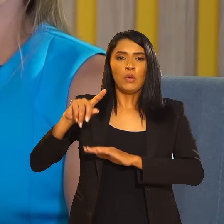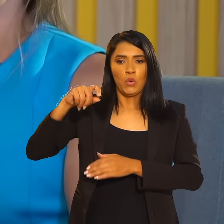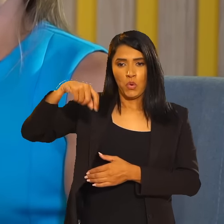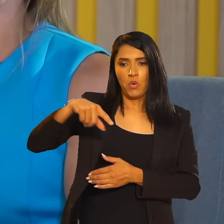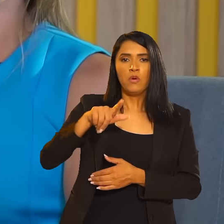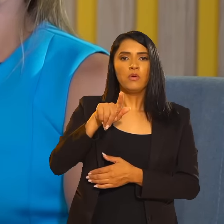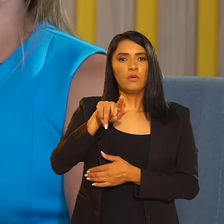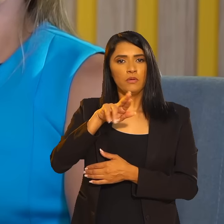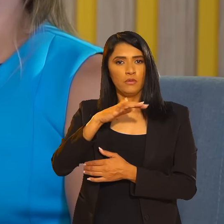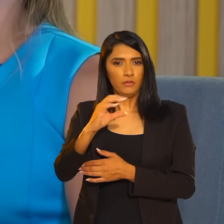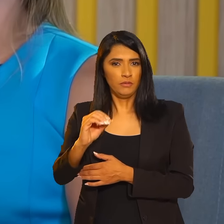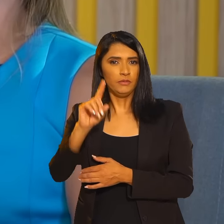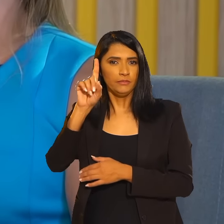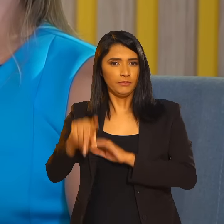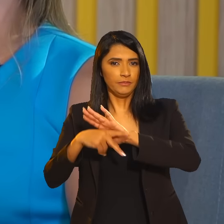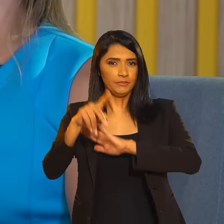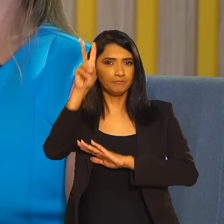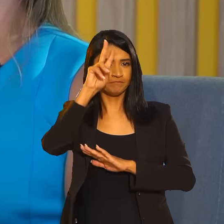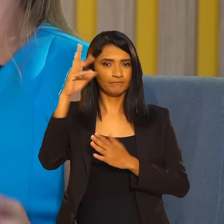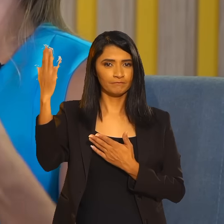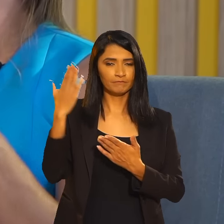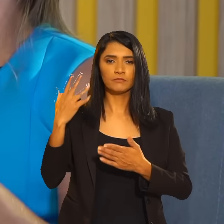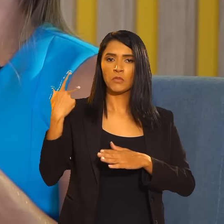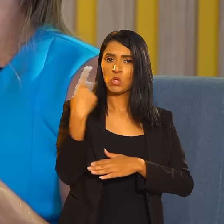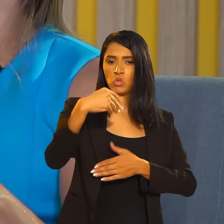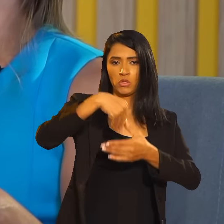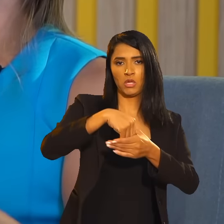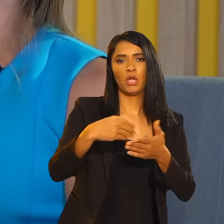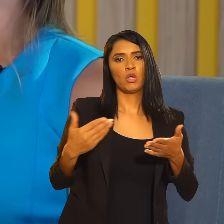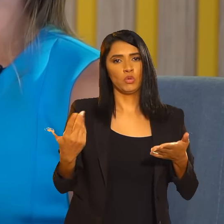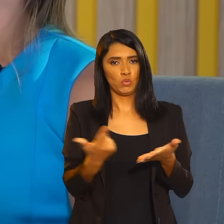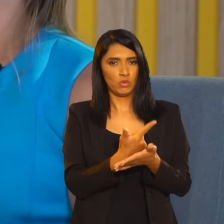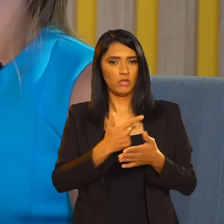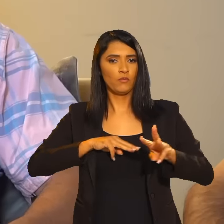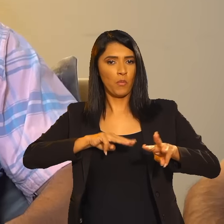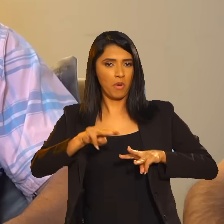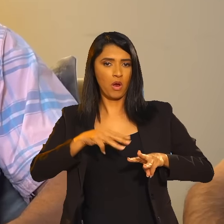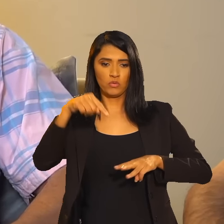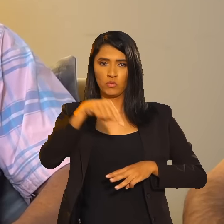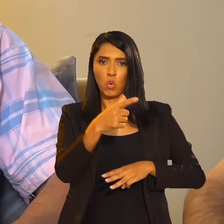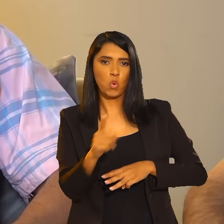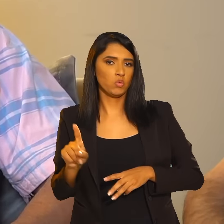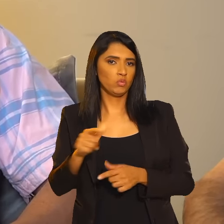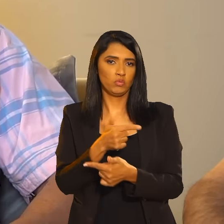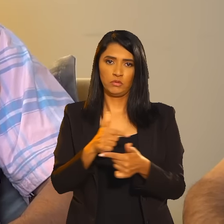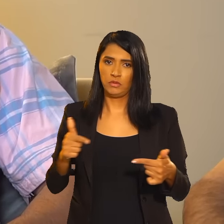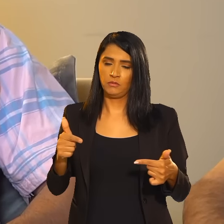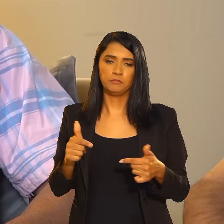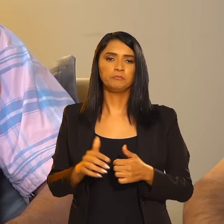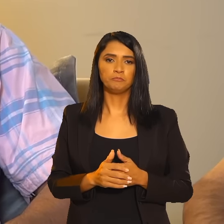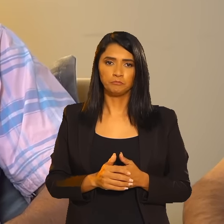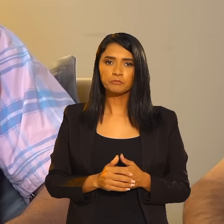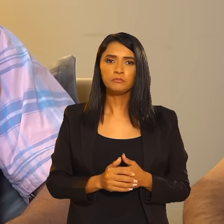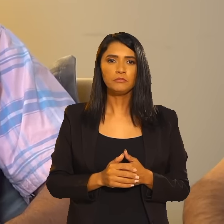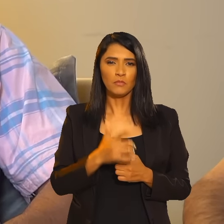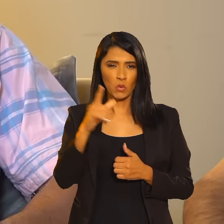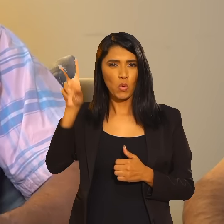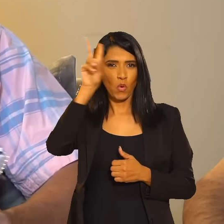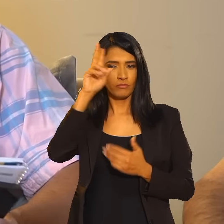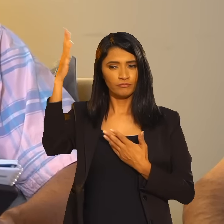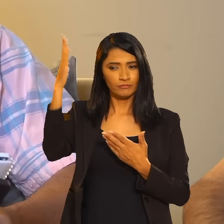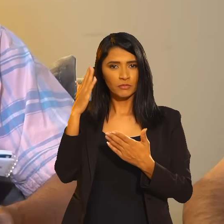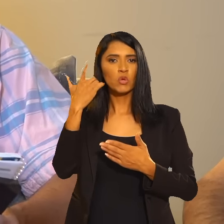grão, que inclusive, né, Verivas, é uma parábola que existe só aqui no livro de Marcos. Exatamente. Todas as outras